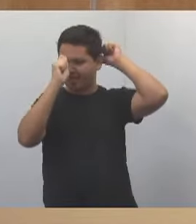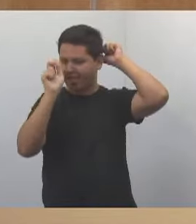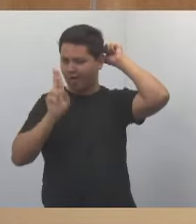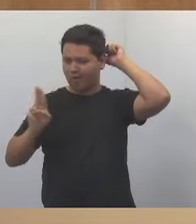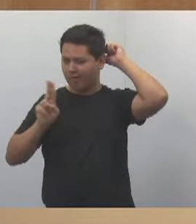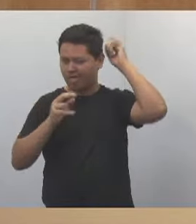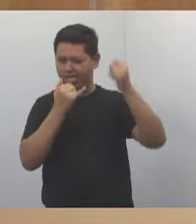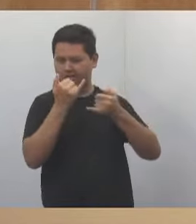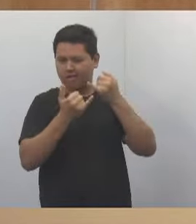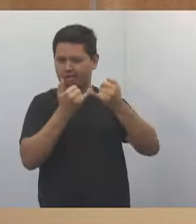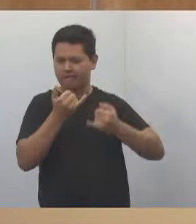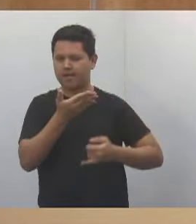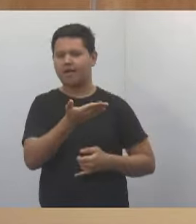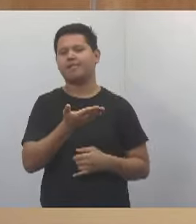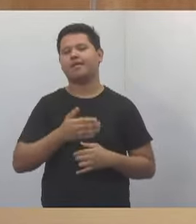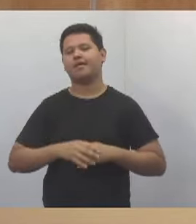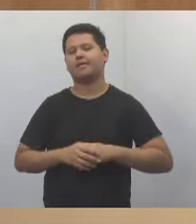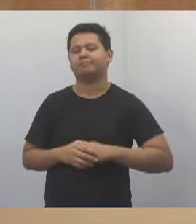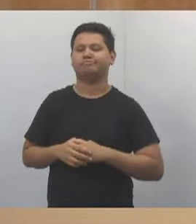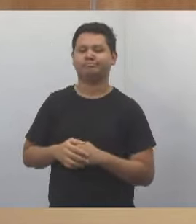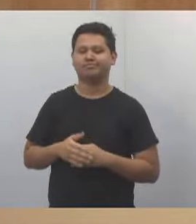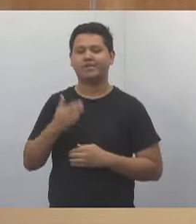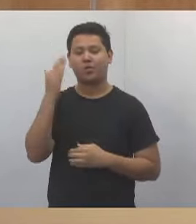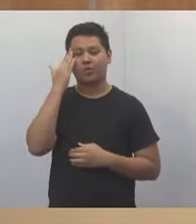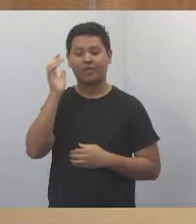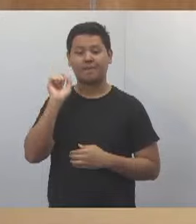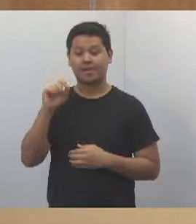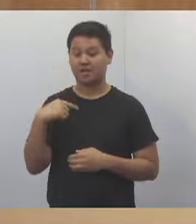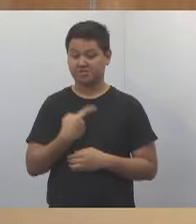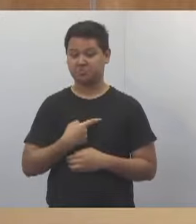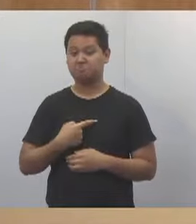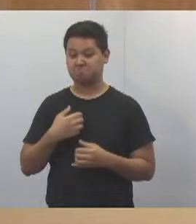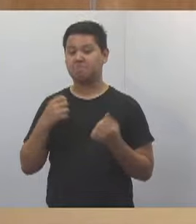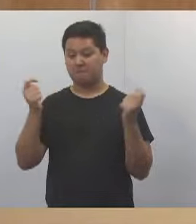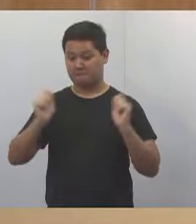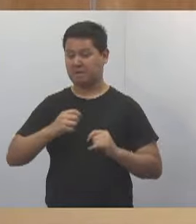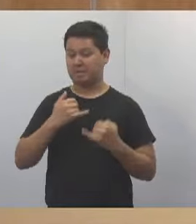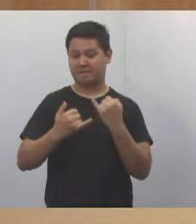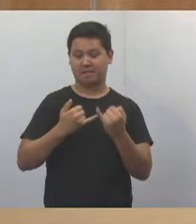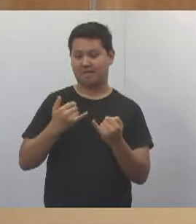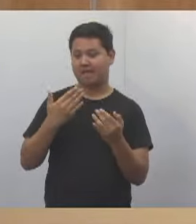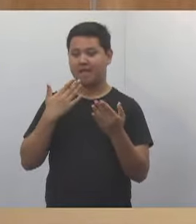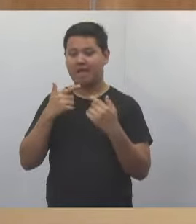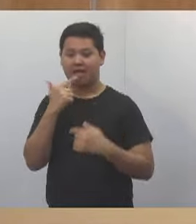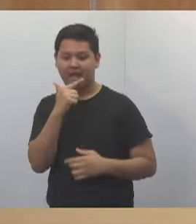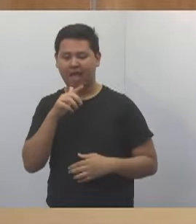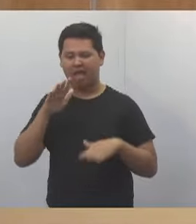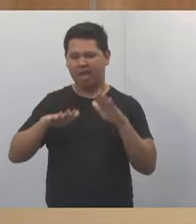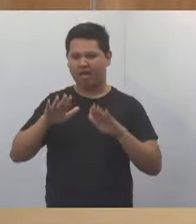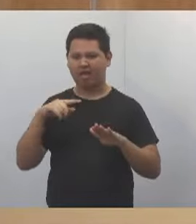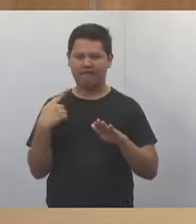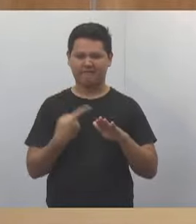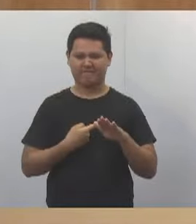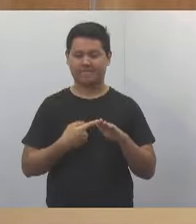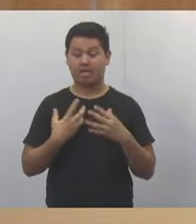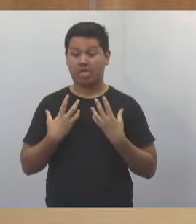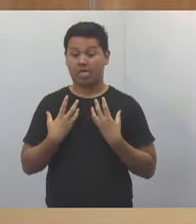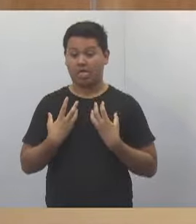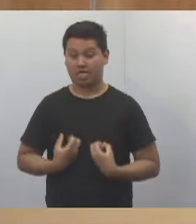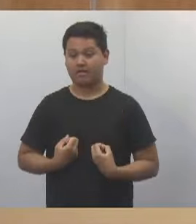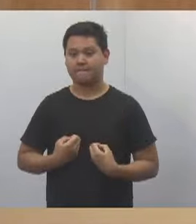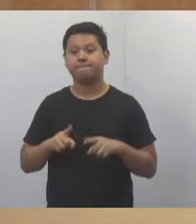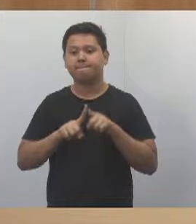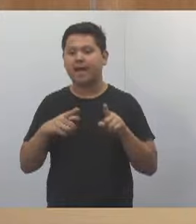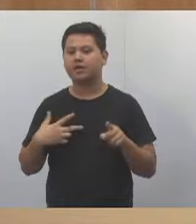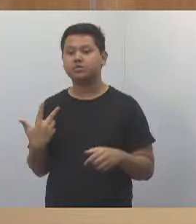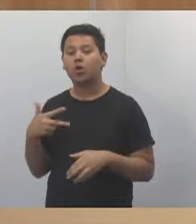Rodrigo. Brincadeira à parte. Eu levo na brincadeira, sabe que a gente tem que descontrair mesmo. Tem hora aqui que aqui o negócio fica tenso. Mas